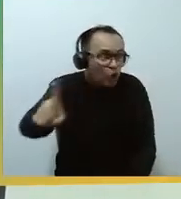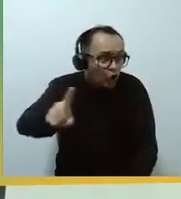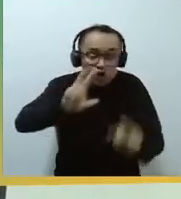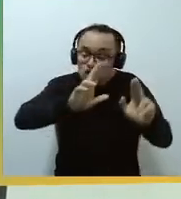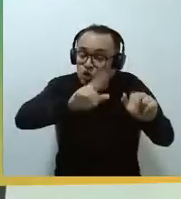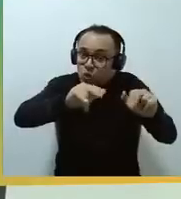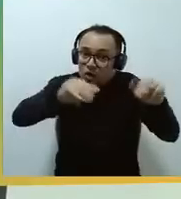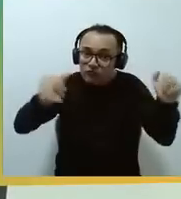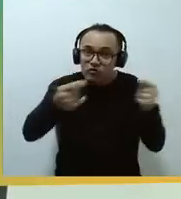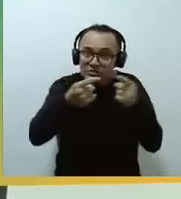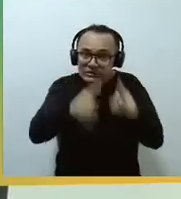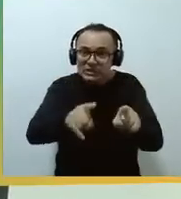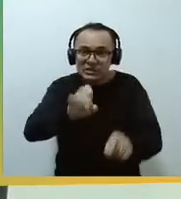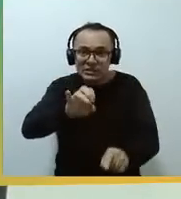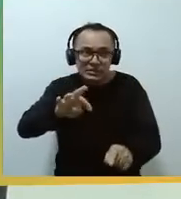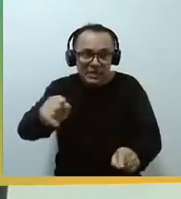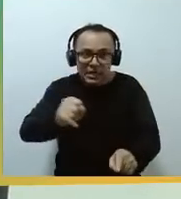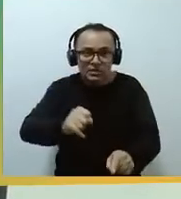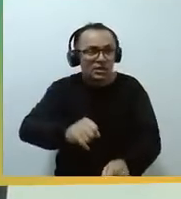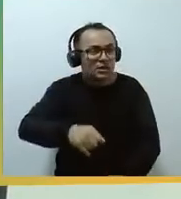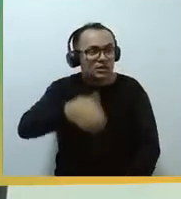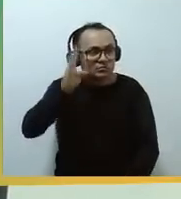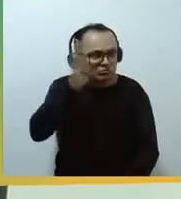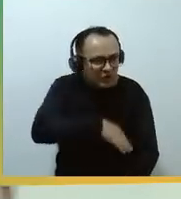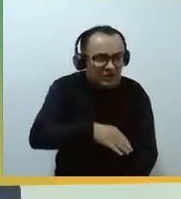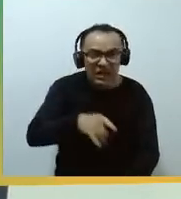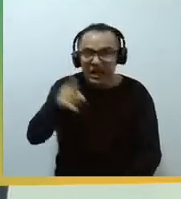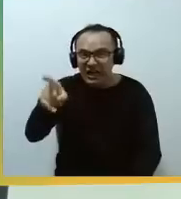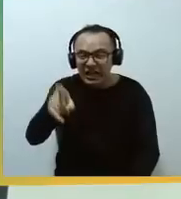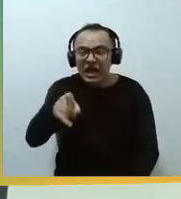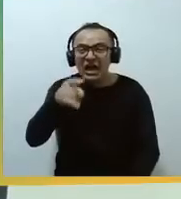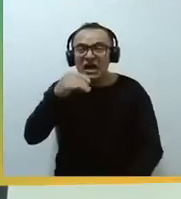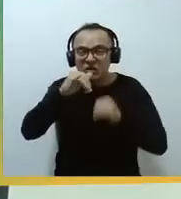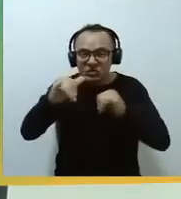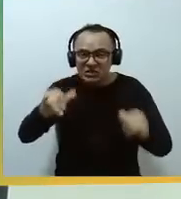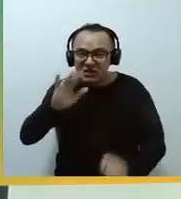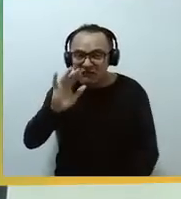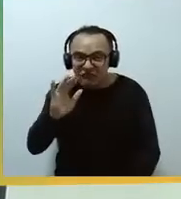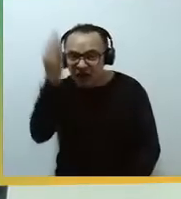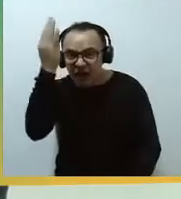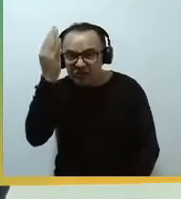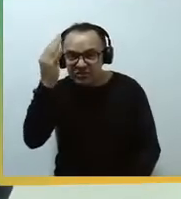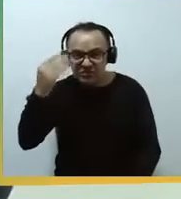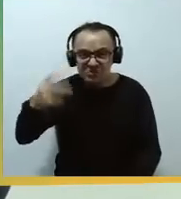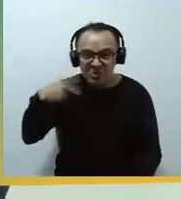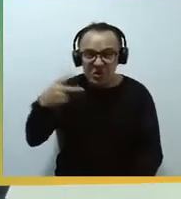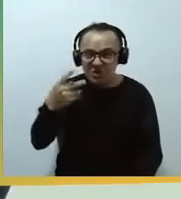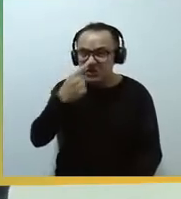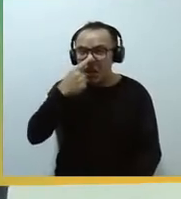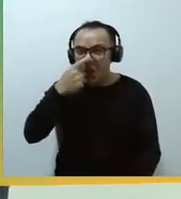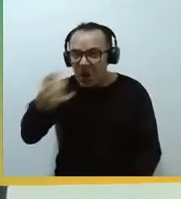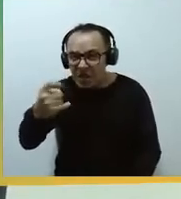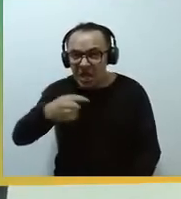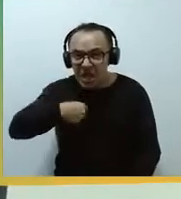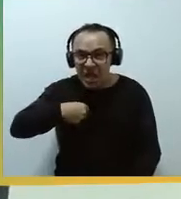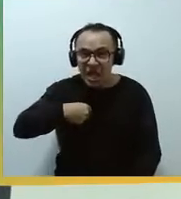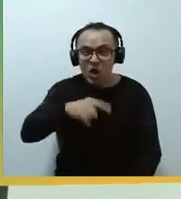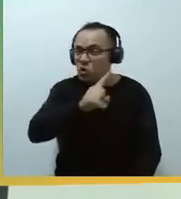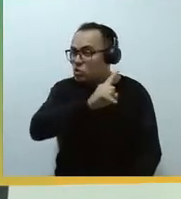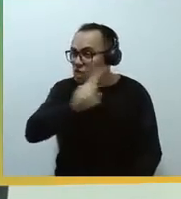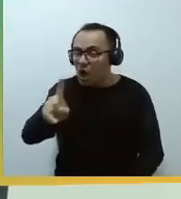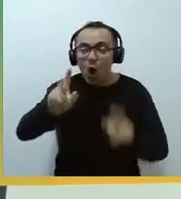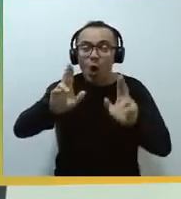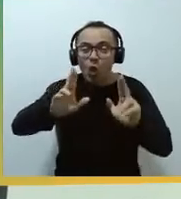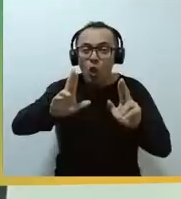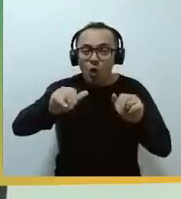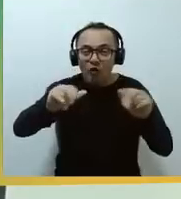maldade que se faz. É por isso que essas fake news, a classe política está no lixo. não sou, nunca fui, tenho uma vida